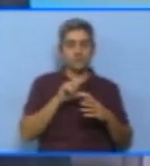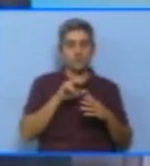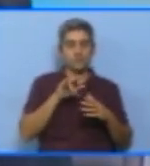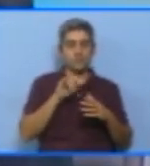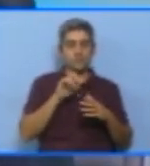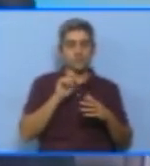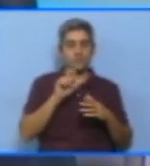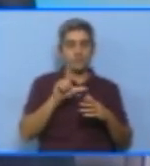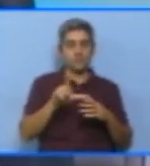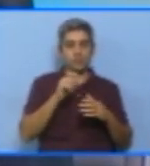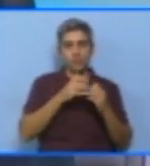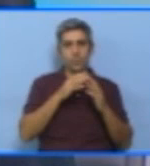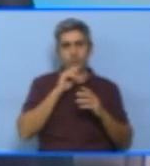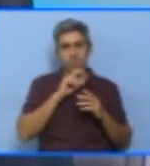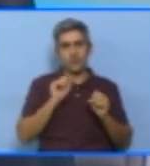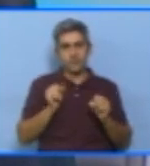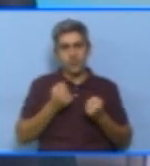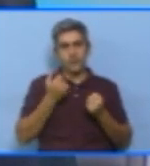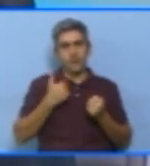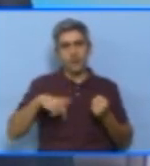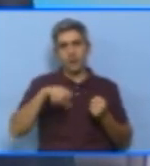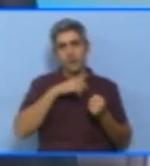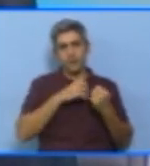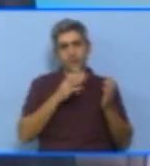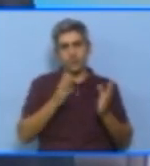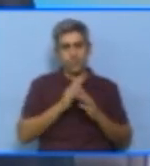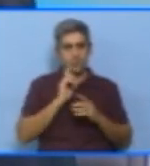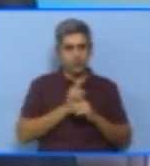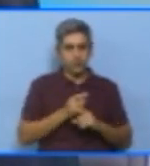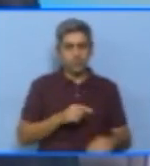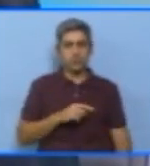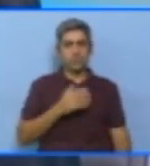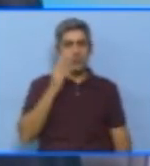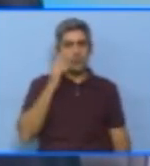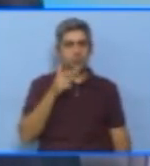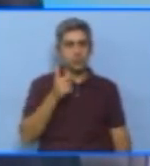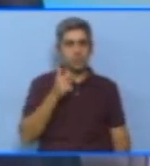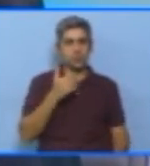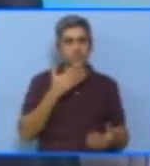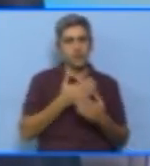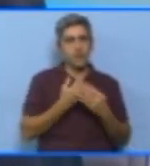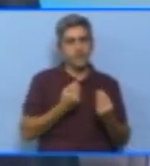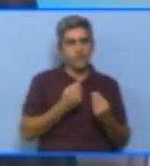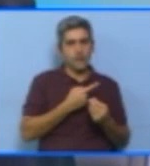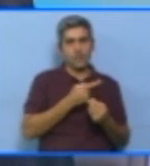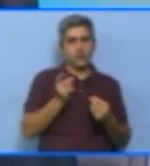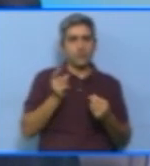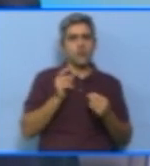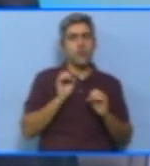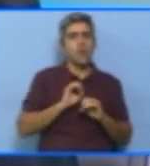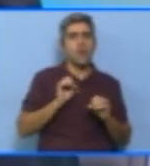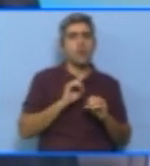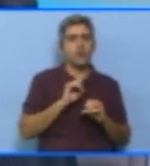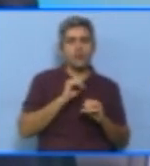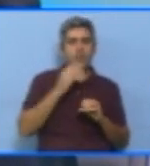podemos salvar e que a redenção veio para todos. Acho isto um elemento de consolação e que não há ninguém que tenha o